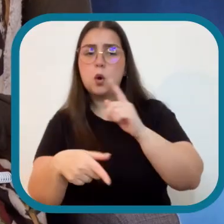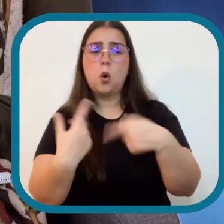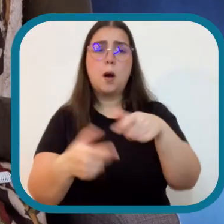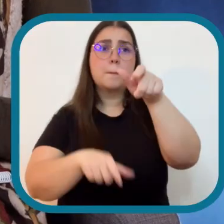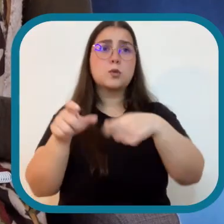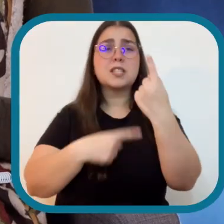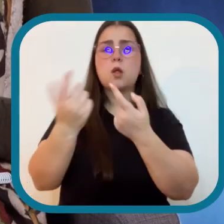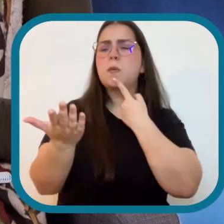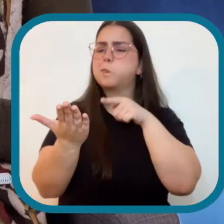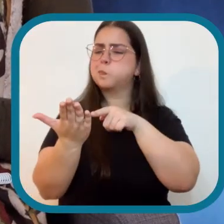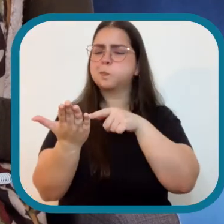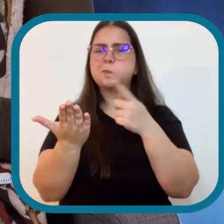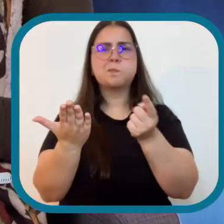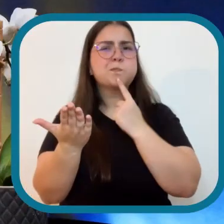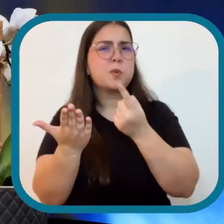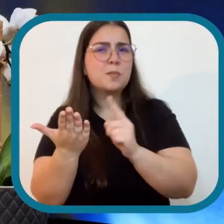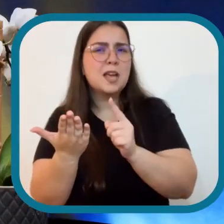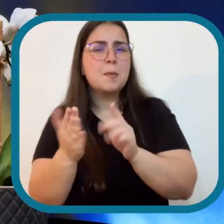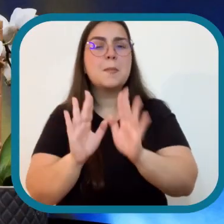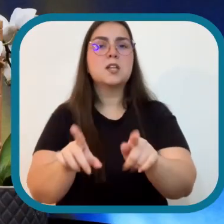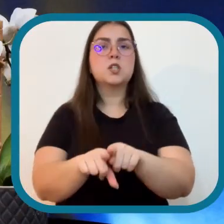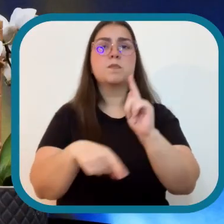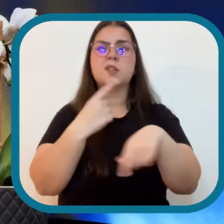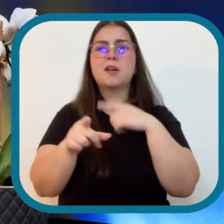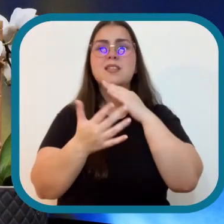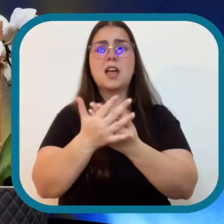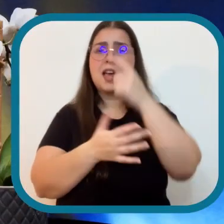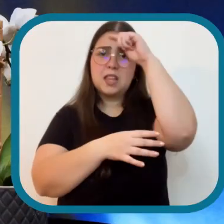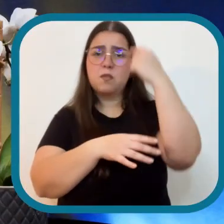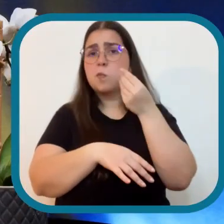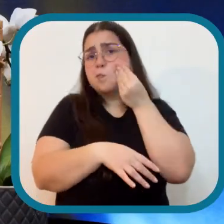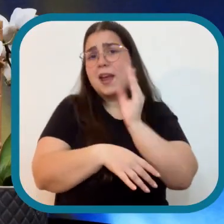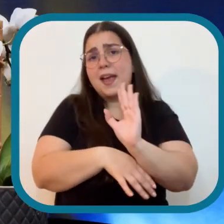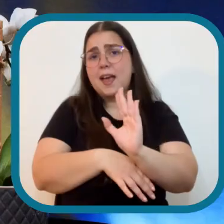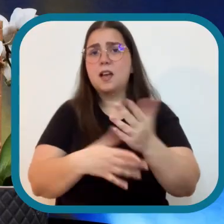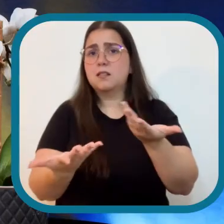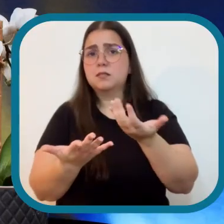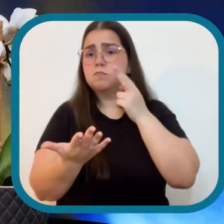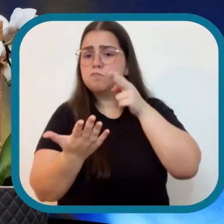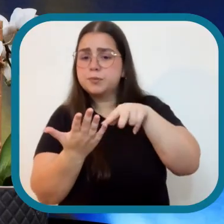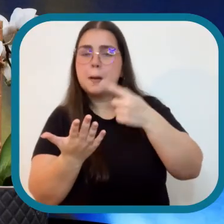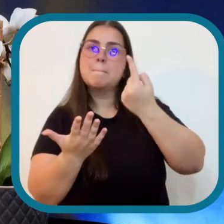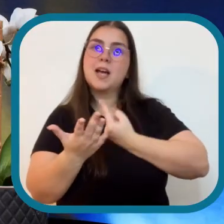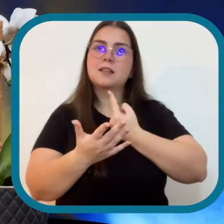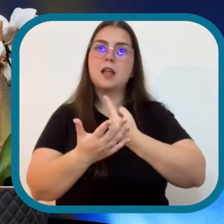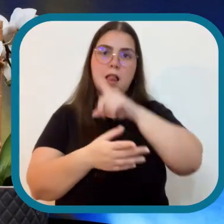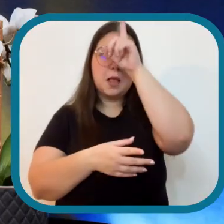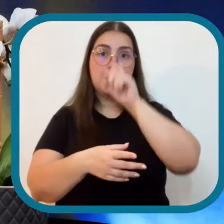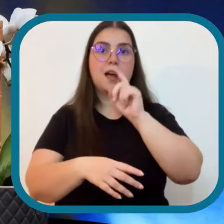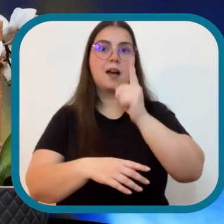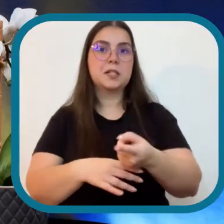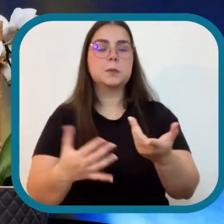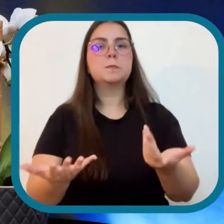gente, mas essa dificuldade faz parte da obra. É preciso não esquecer que